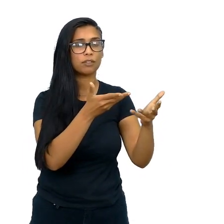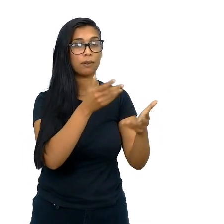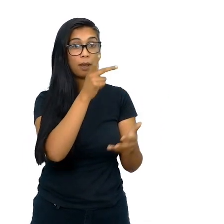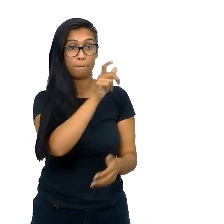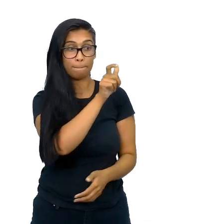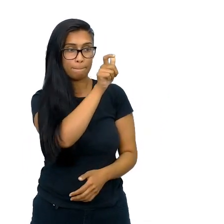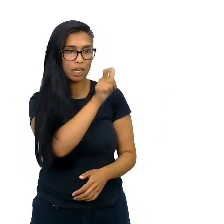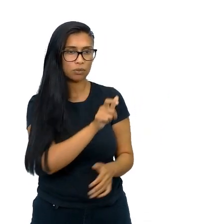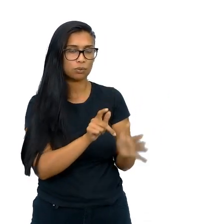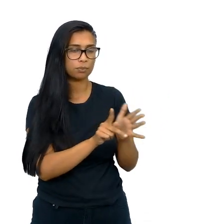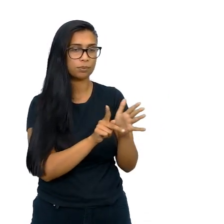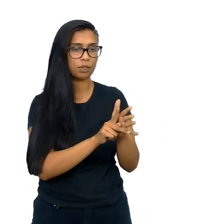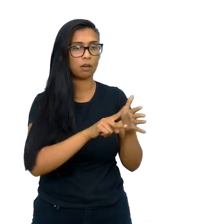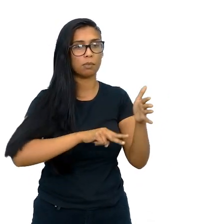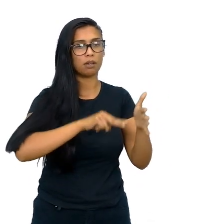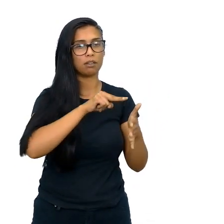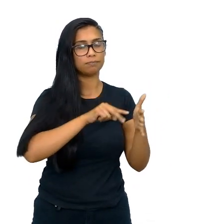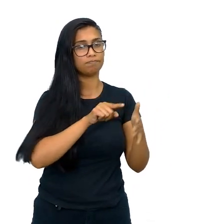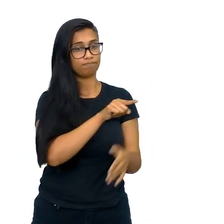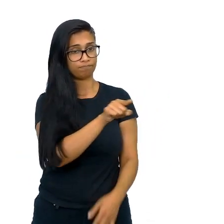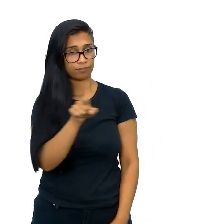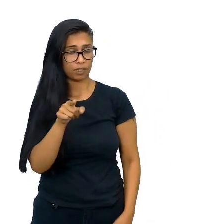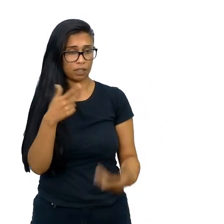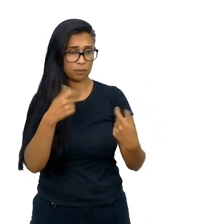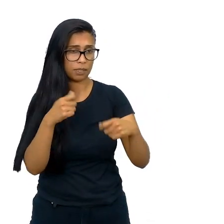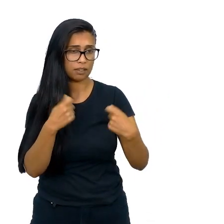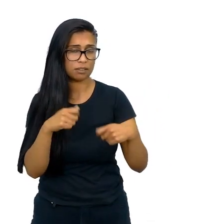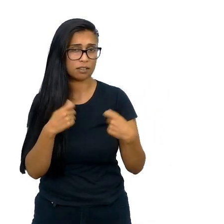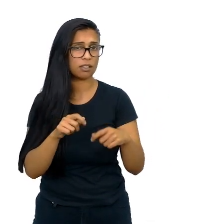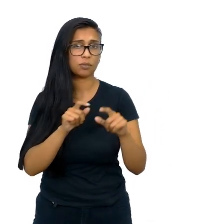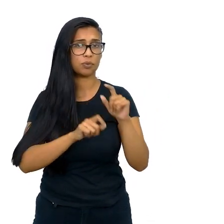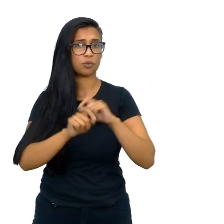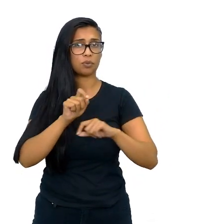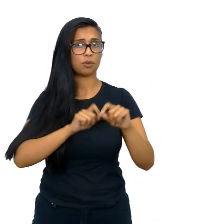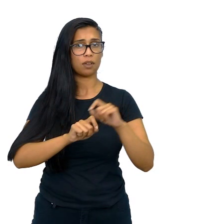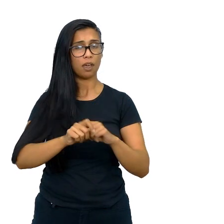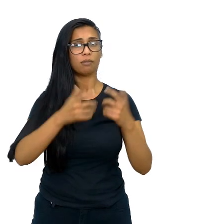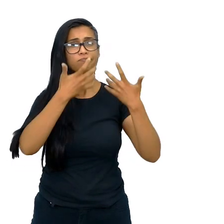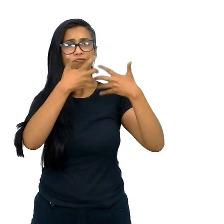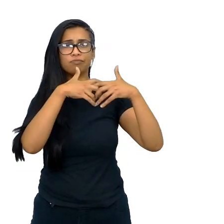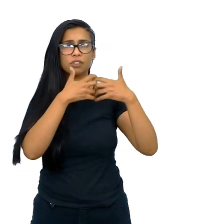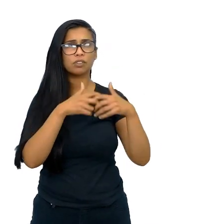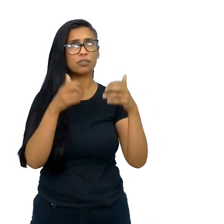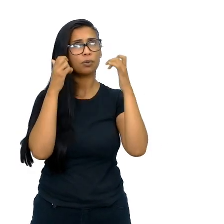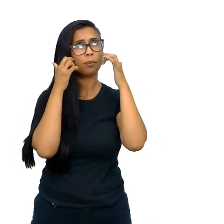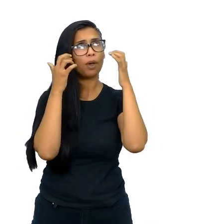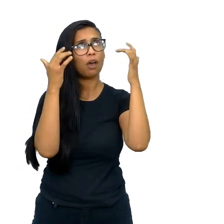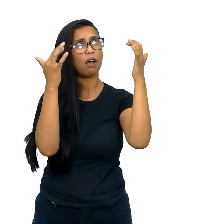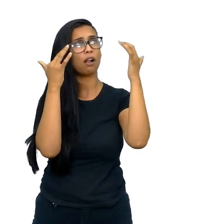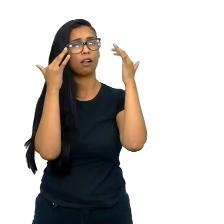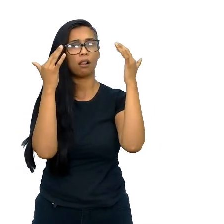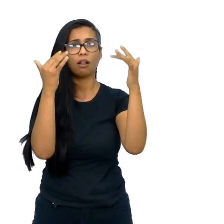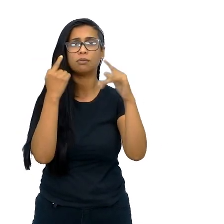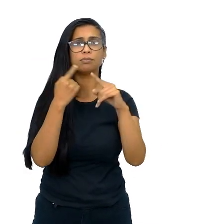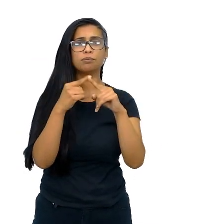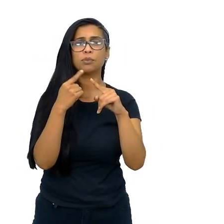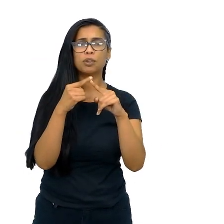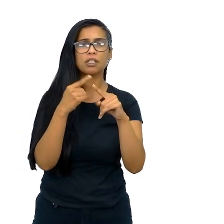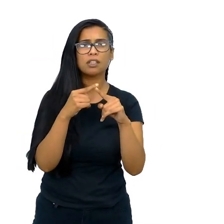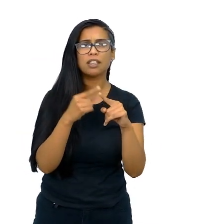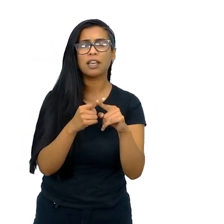o momento que vocês vão refletir, vão pensar, imaginar por que ter que estudar o nível